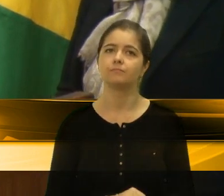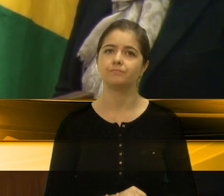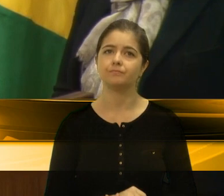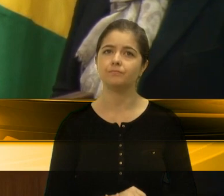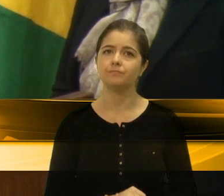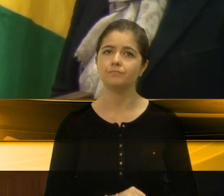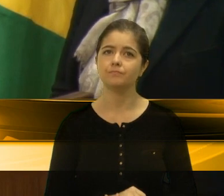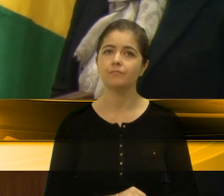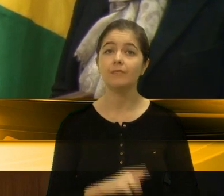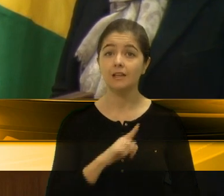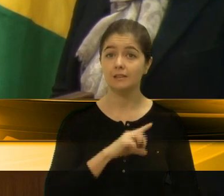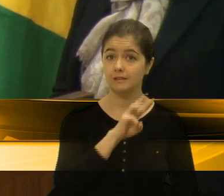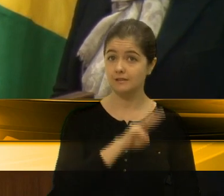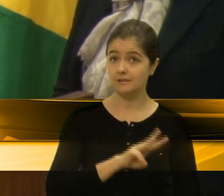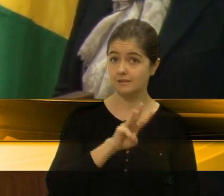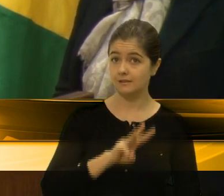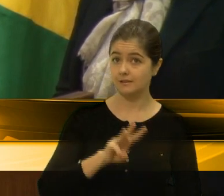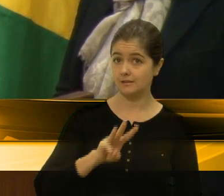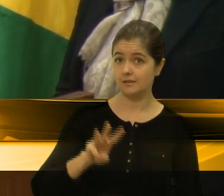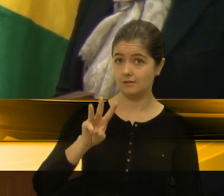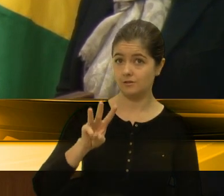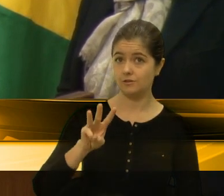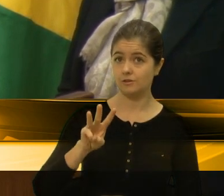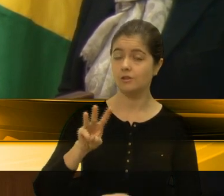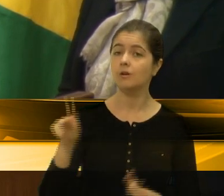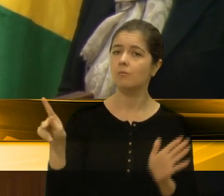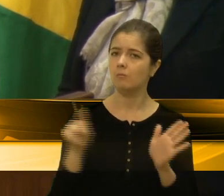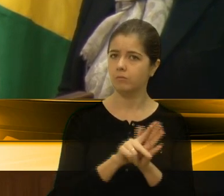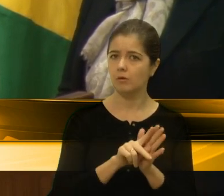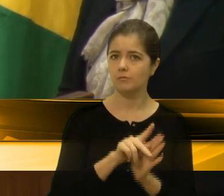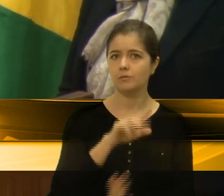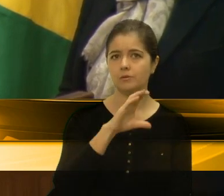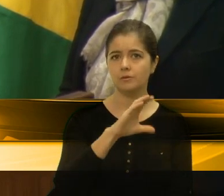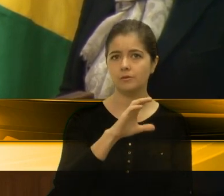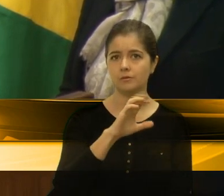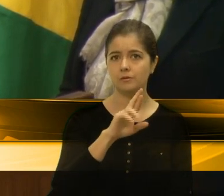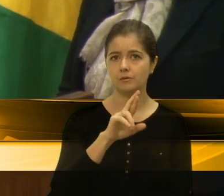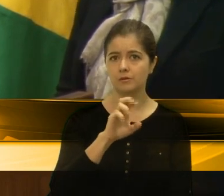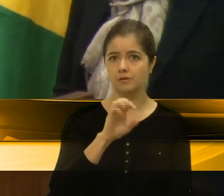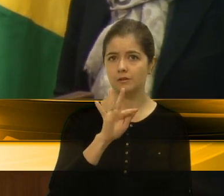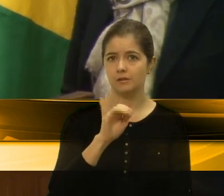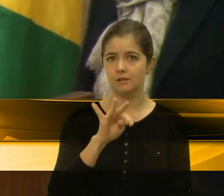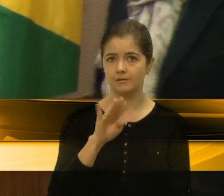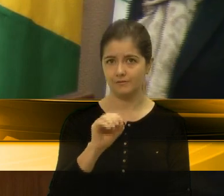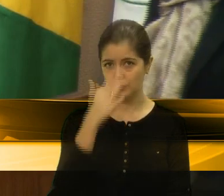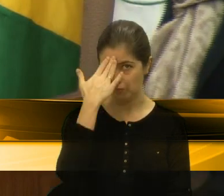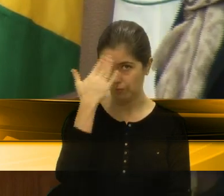pelo site do CREFITO mesmo. Obrigada.